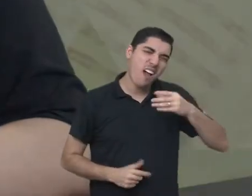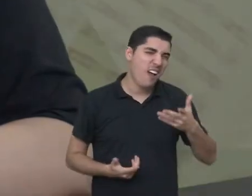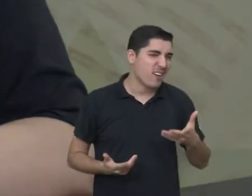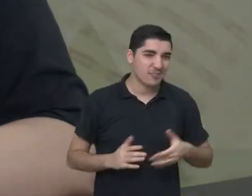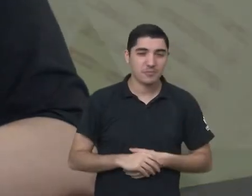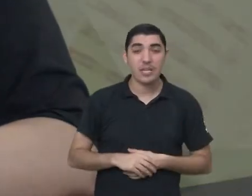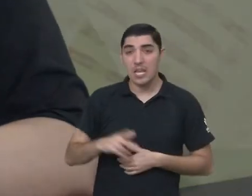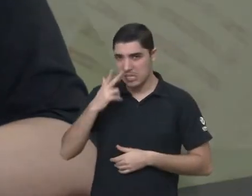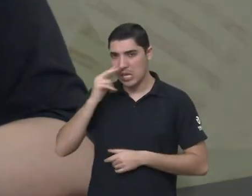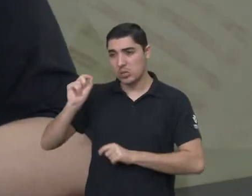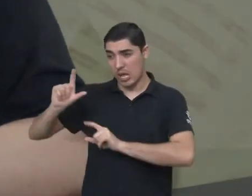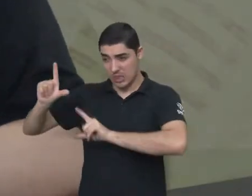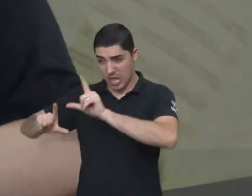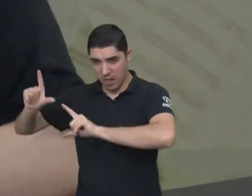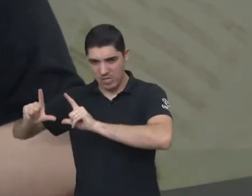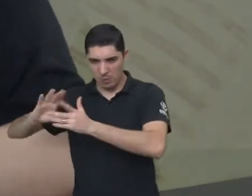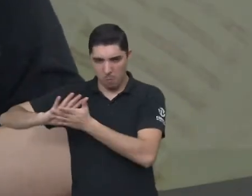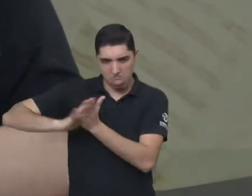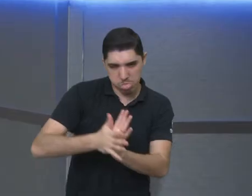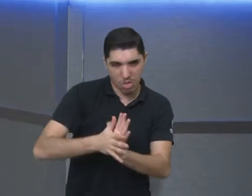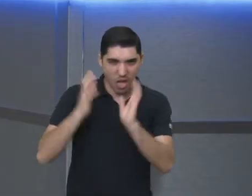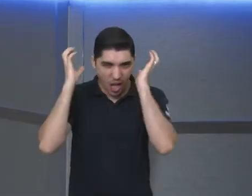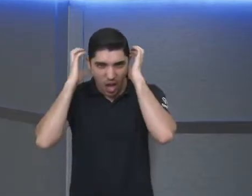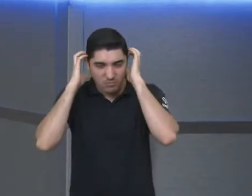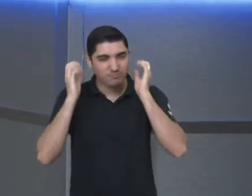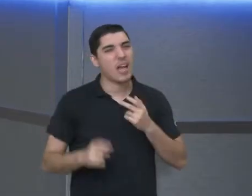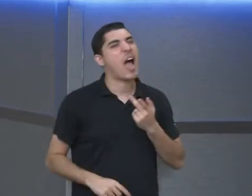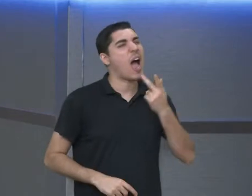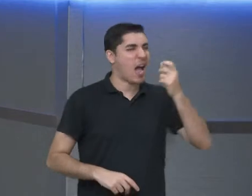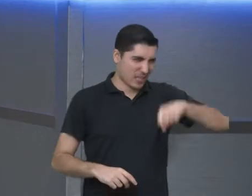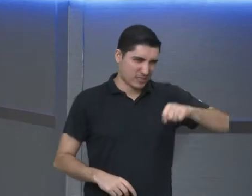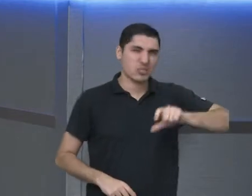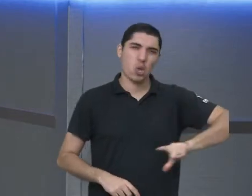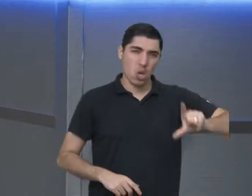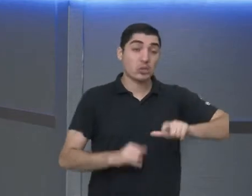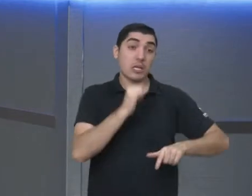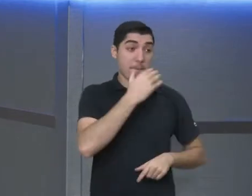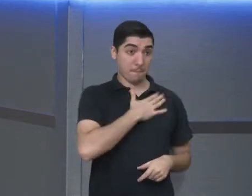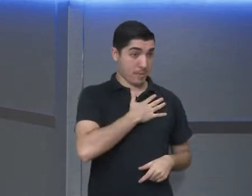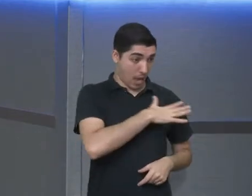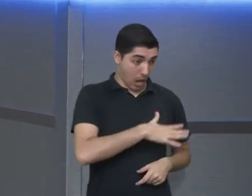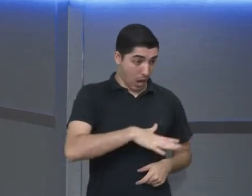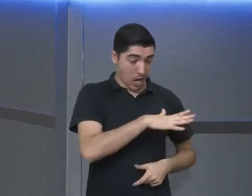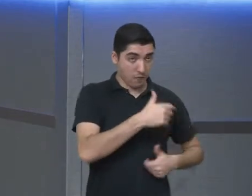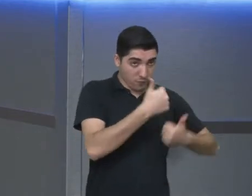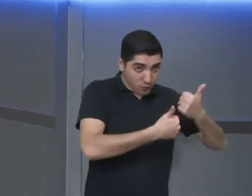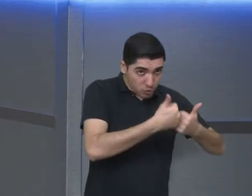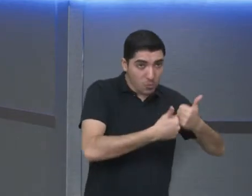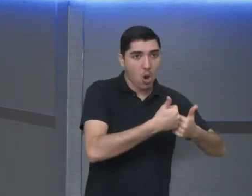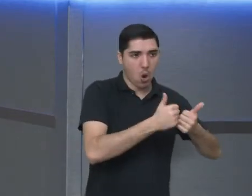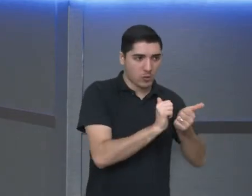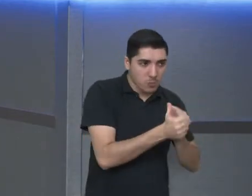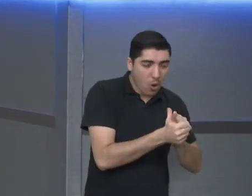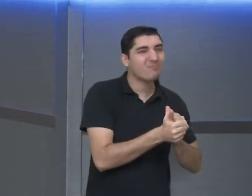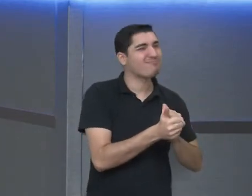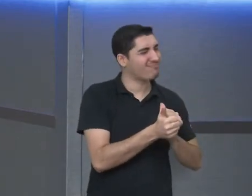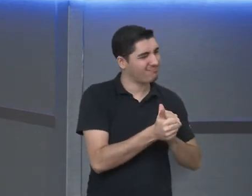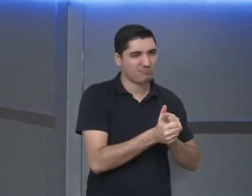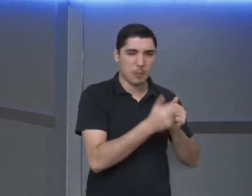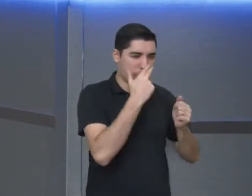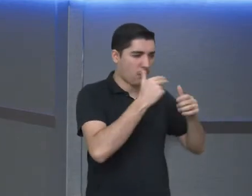comentarista também, tá certo? Mas também a rádio, com as dificuldades que tinha, coisa de um ano depois, acabou também a equipe de esportes.